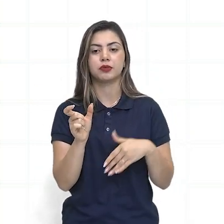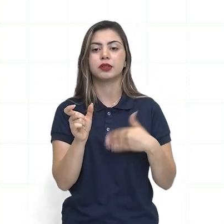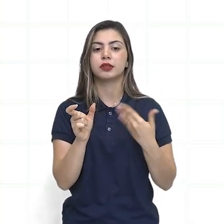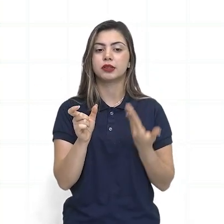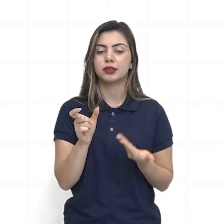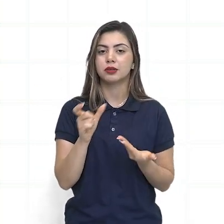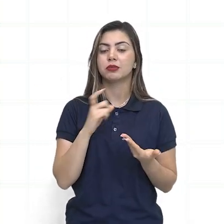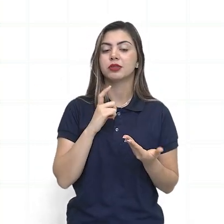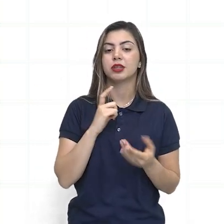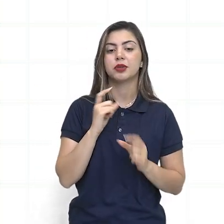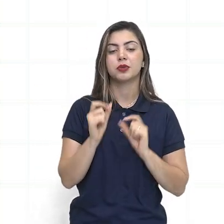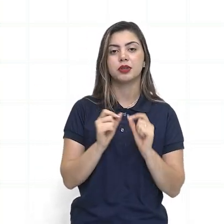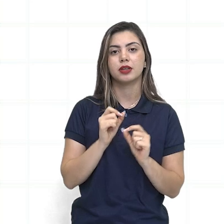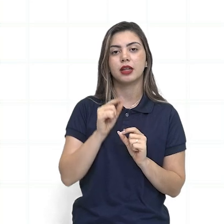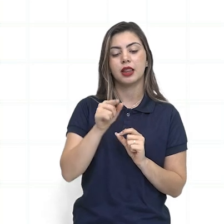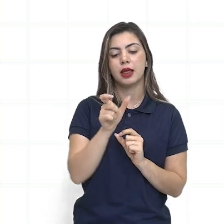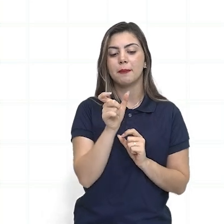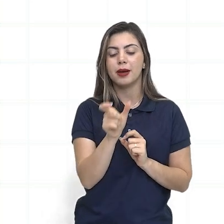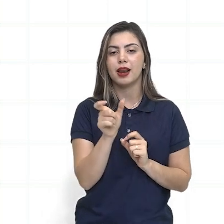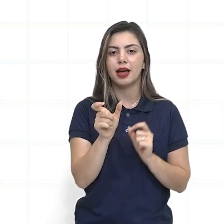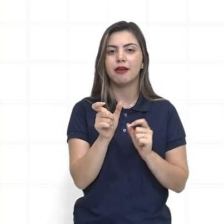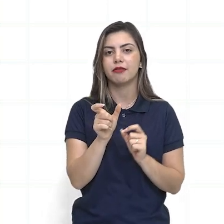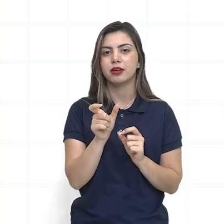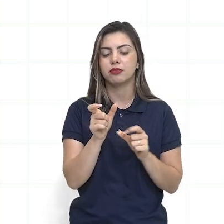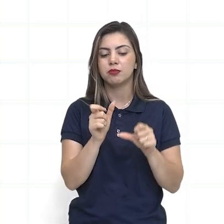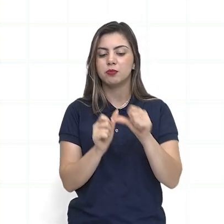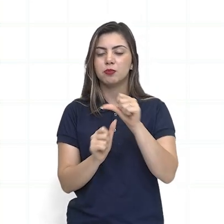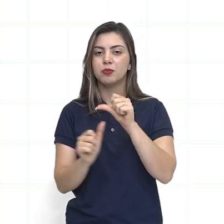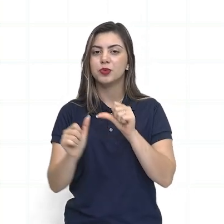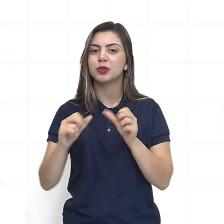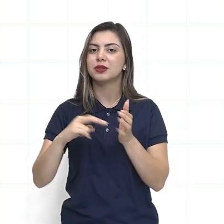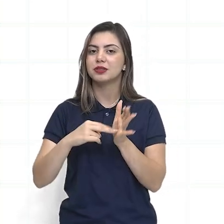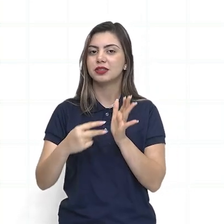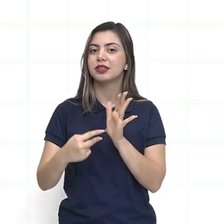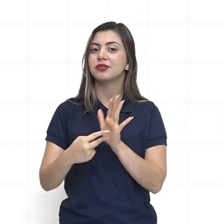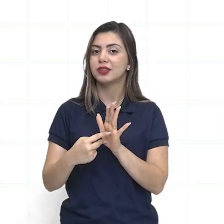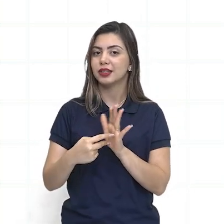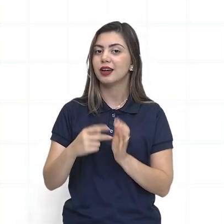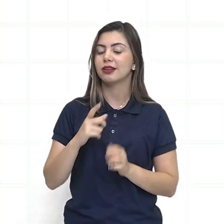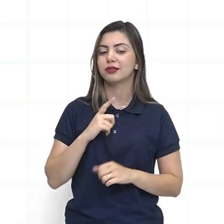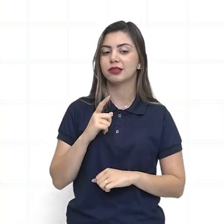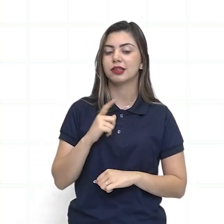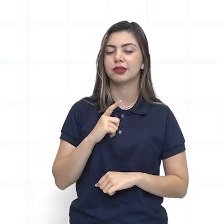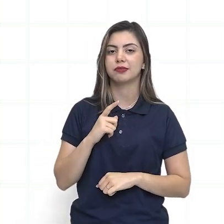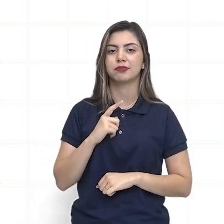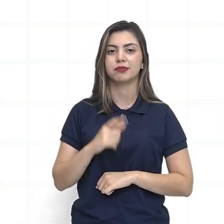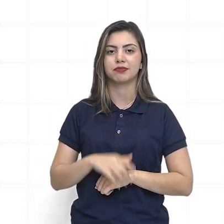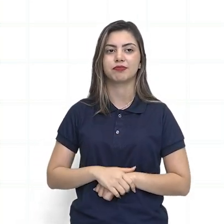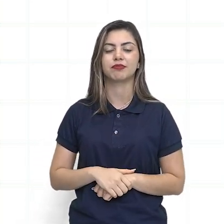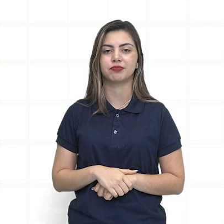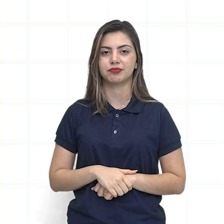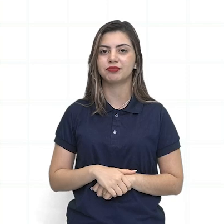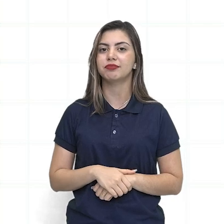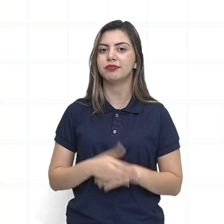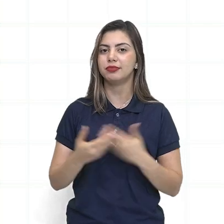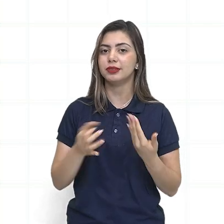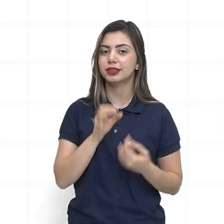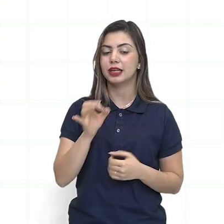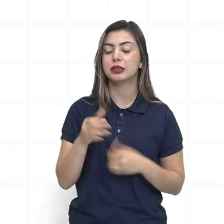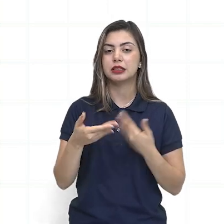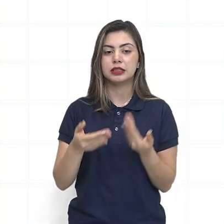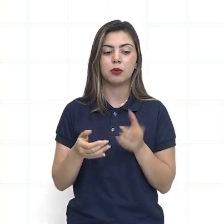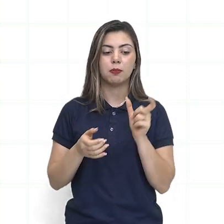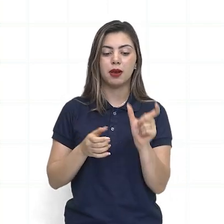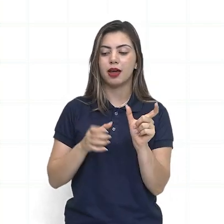ser alterado, modificado o significado daquela palavra primeira, daquela